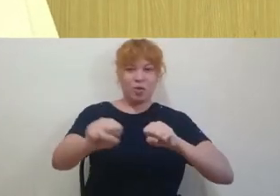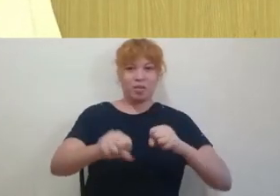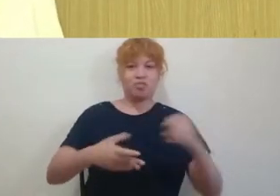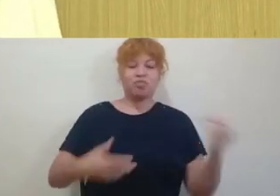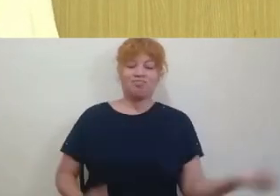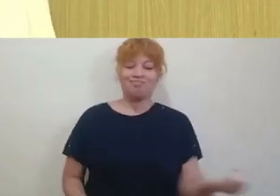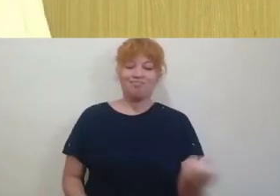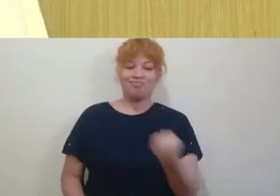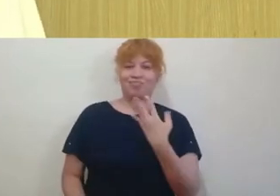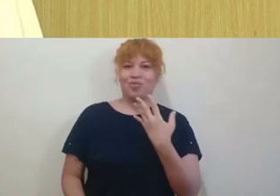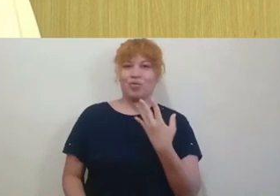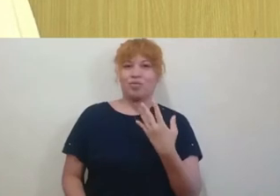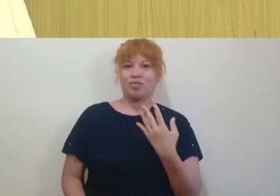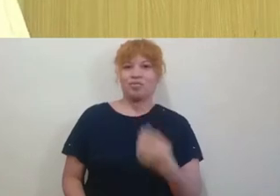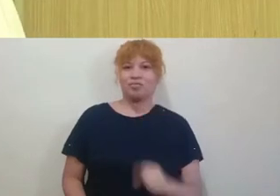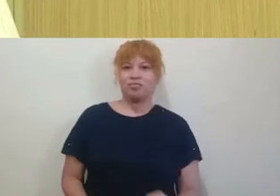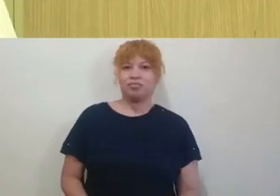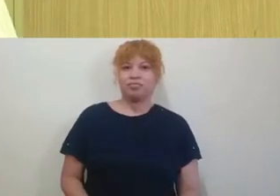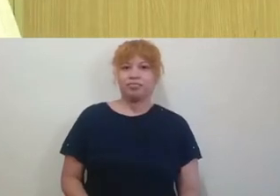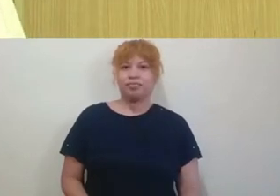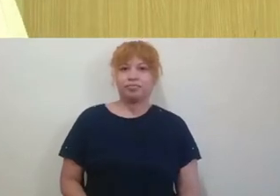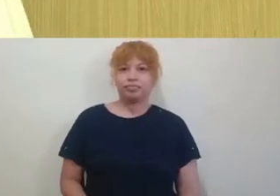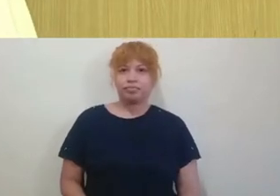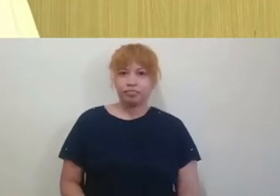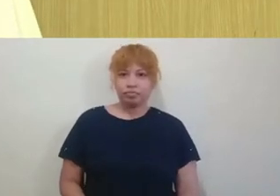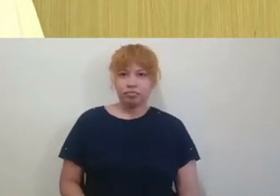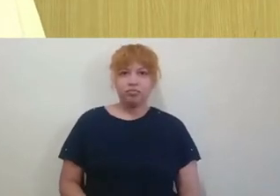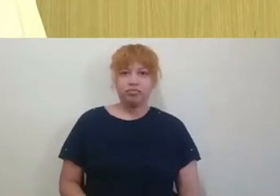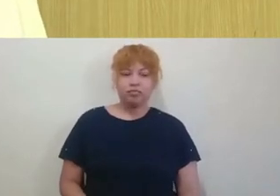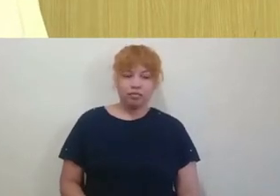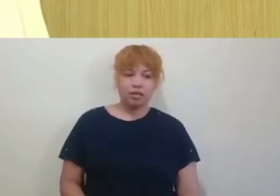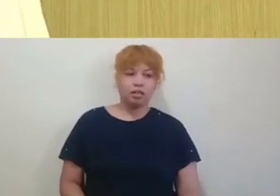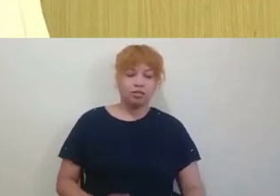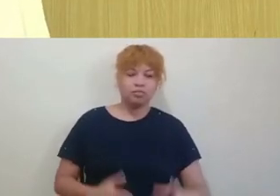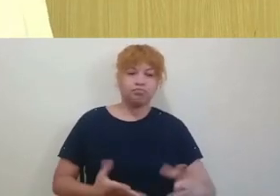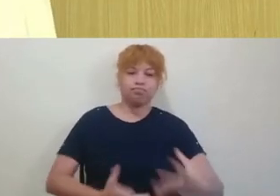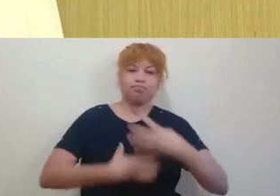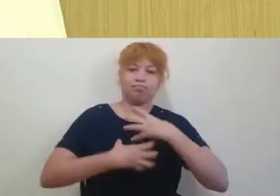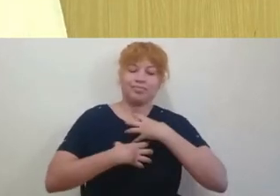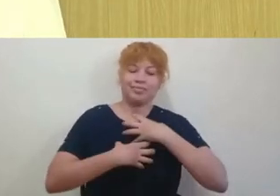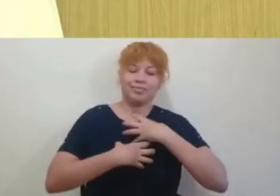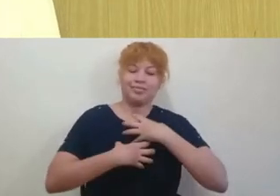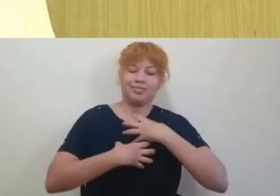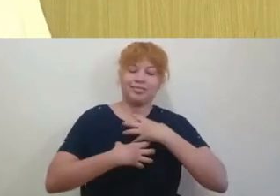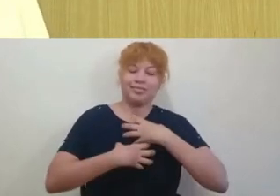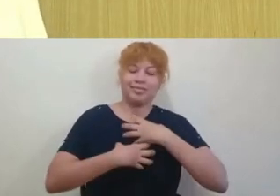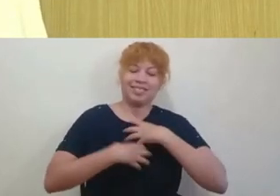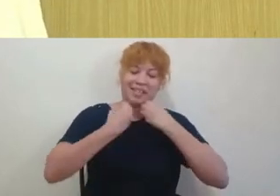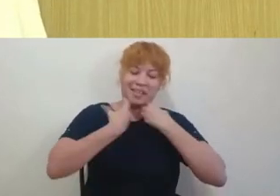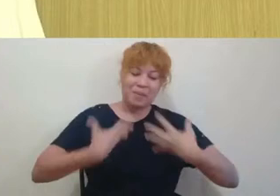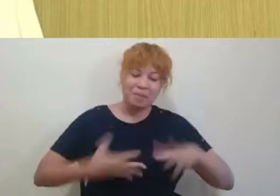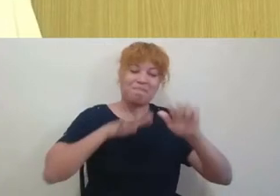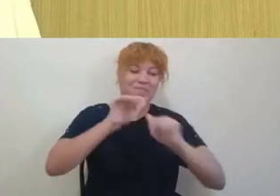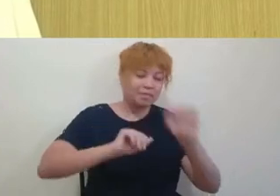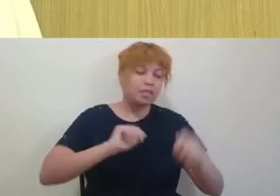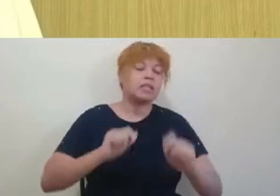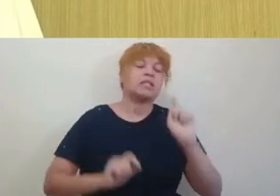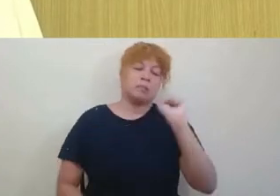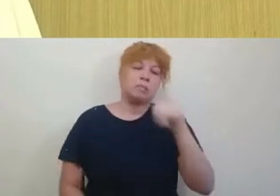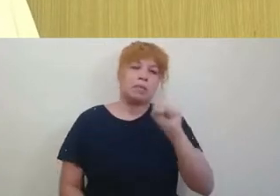ele colocava a economia do mundo como um parque onde brincavam crianças, um parque de